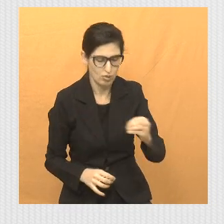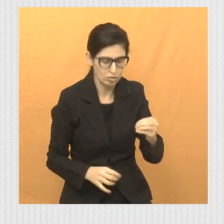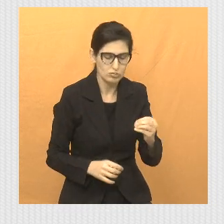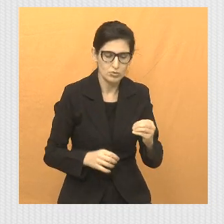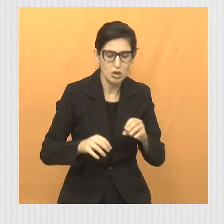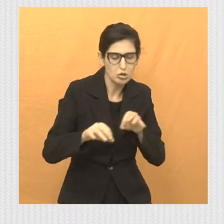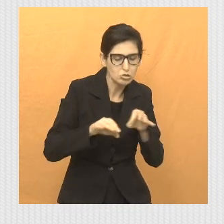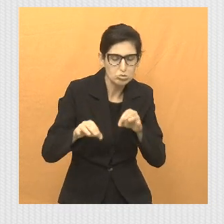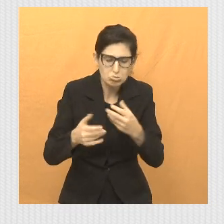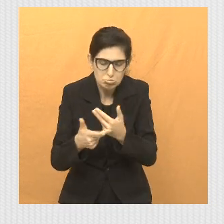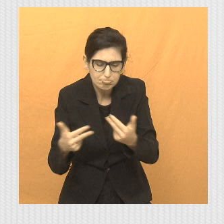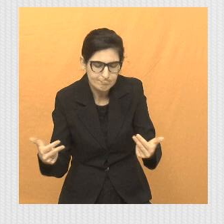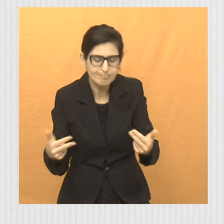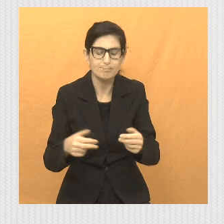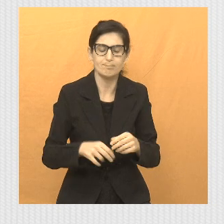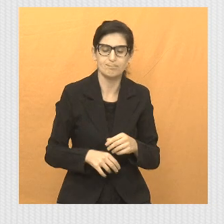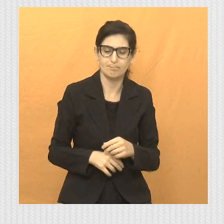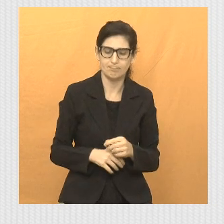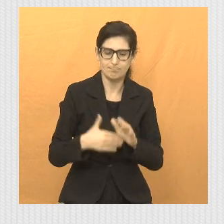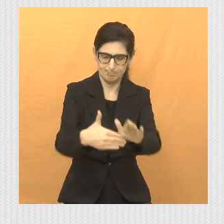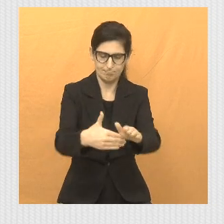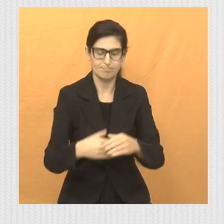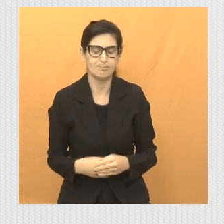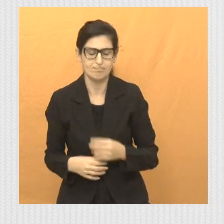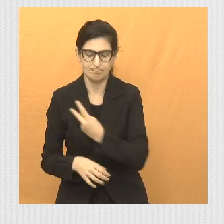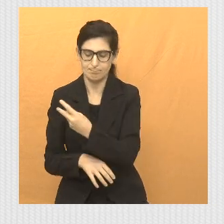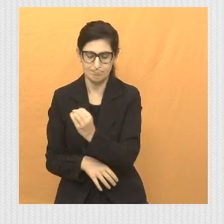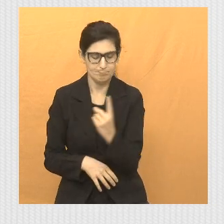a mais. Fechamos 2019 com